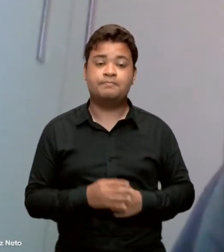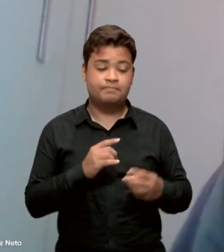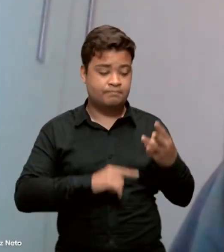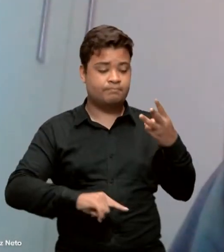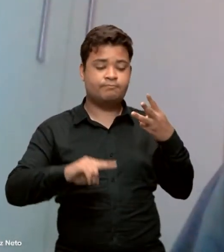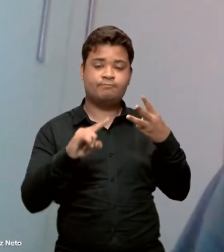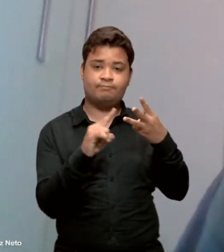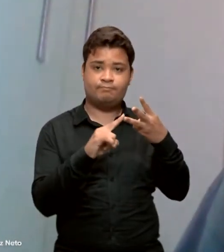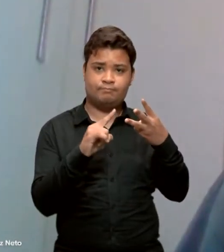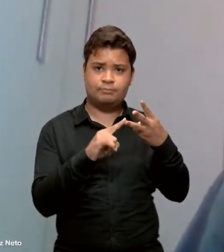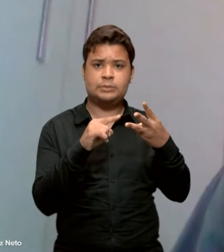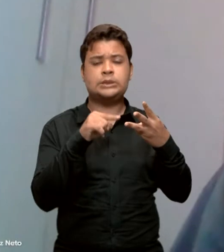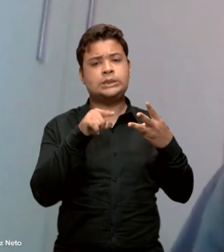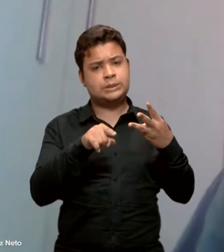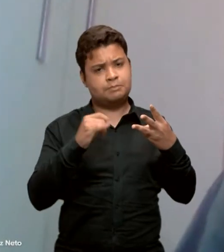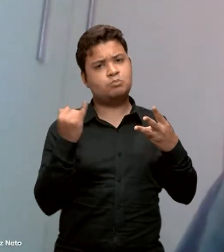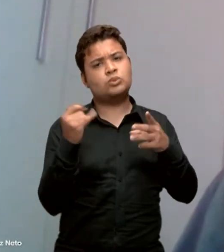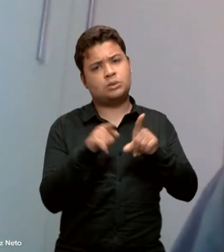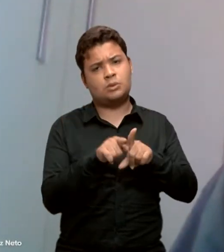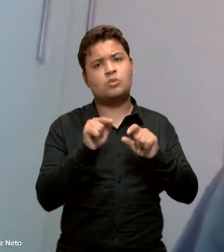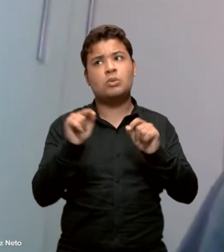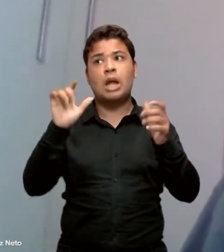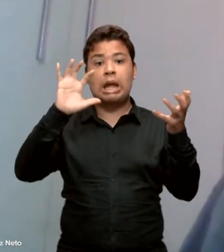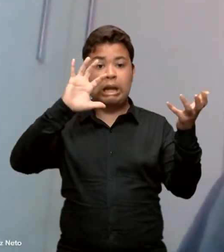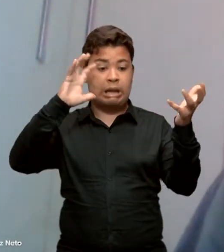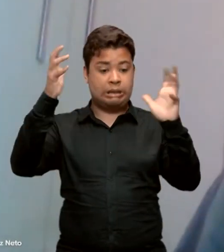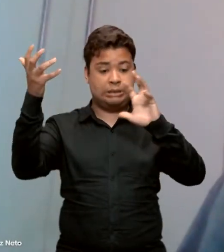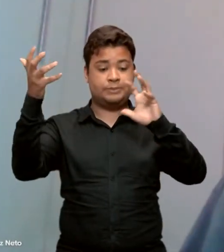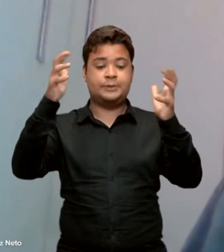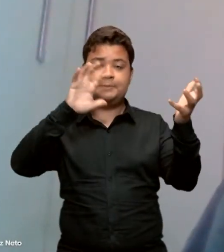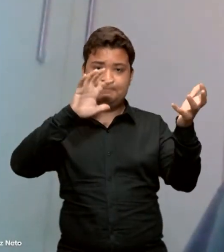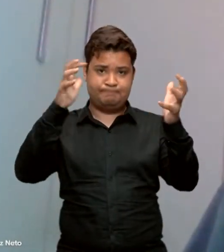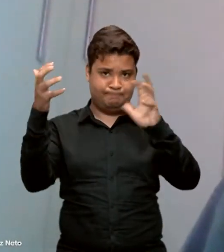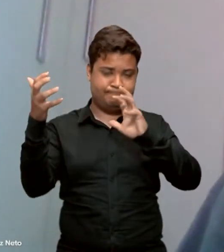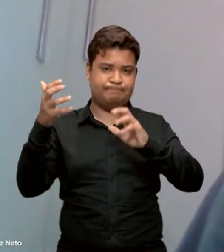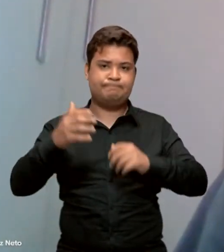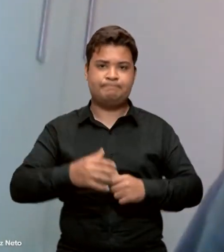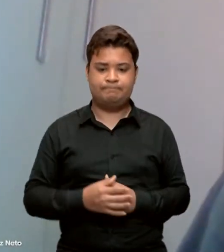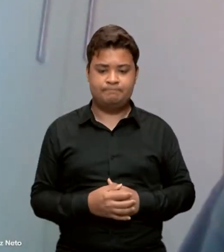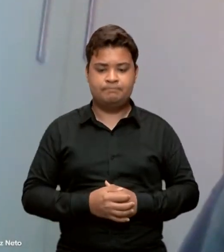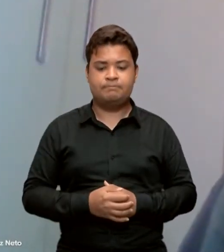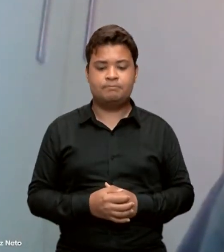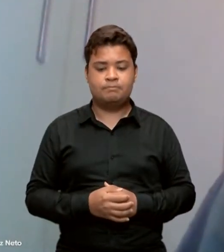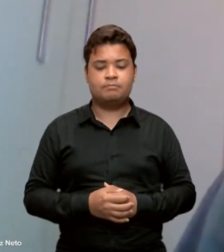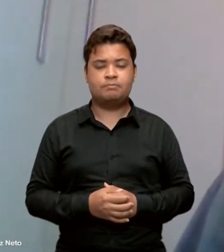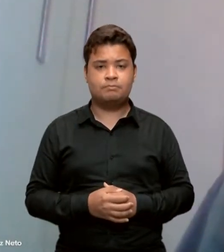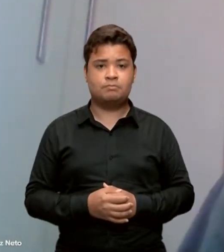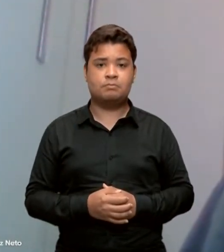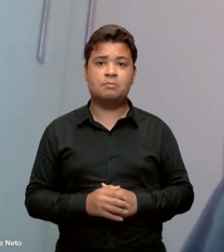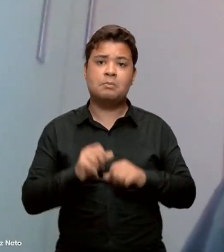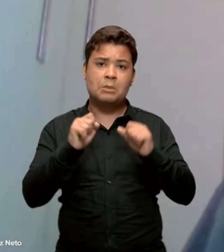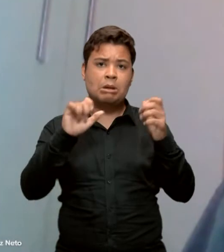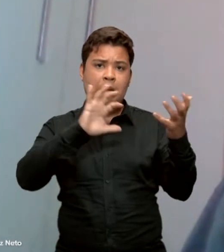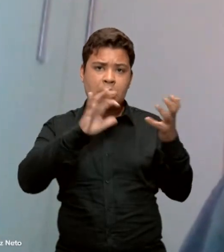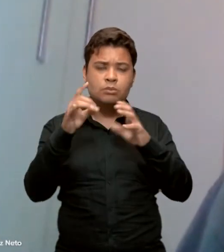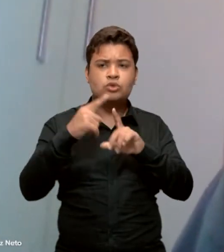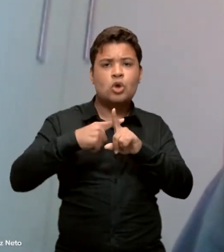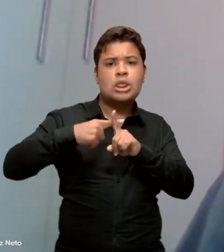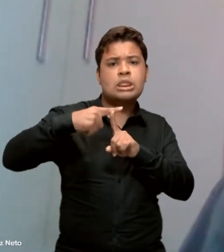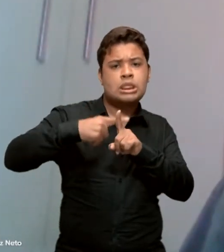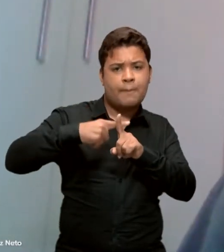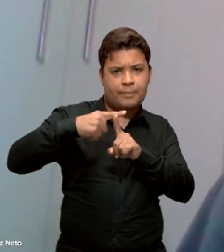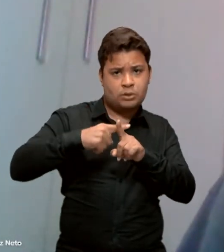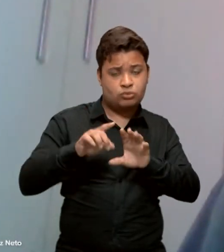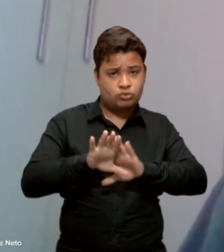terceiro fator, não menos importante, é o clima, né? E aqui, por clima, eu estou falando uma referência bem ampla, não só a temperatura do ambiente que